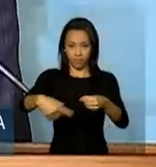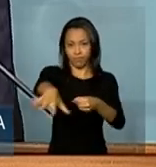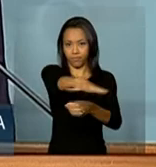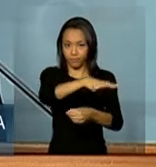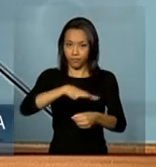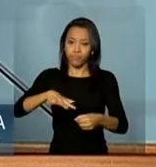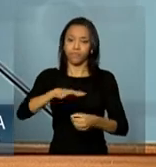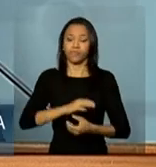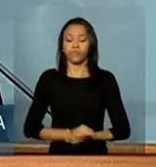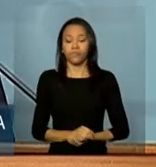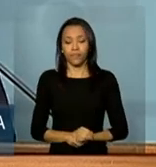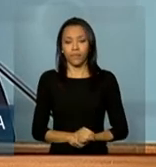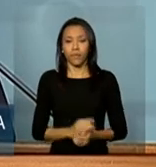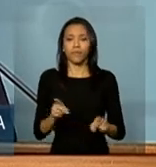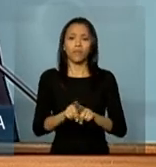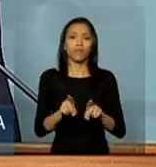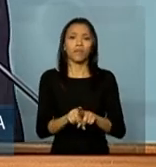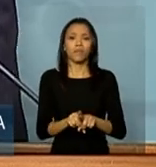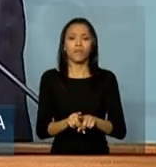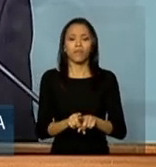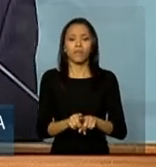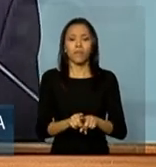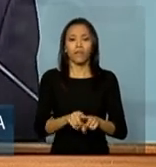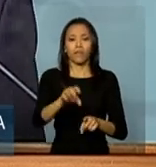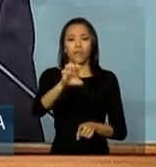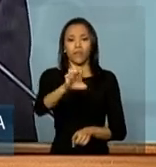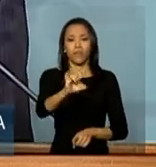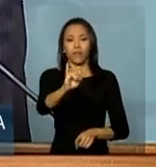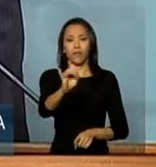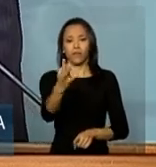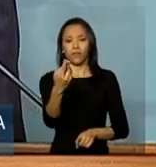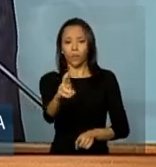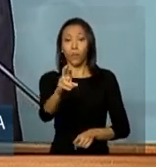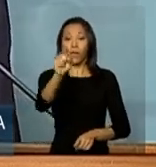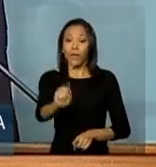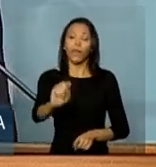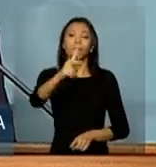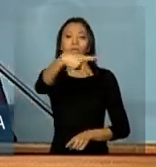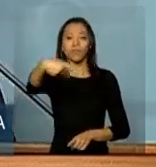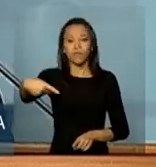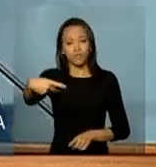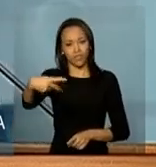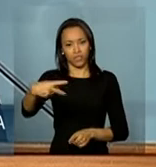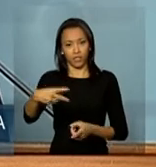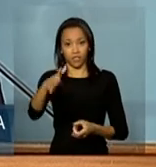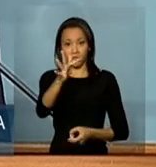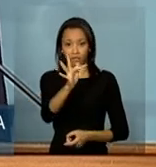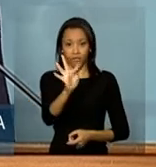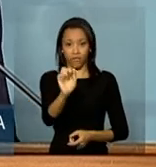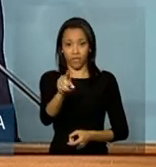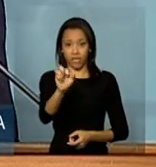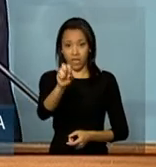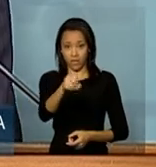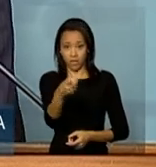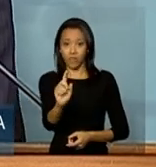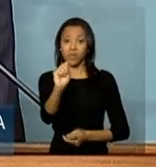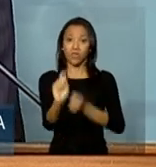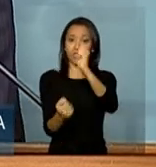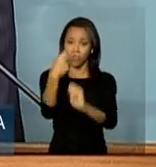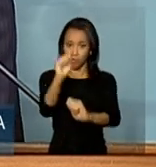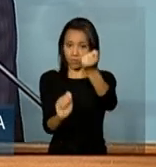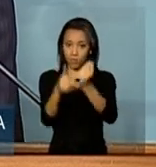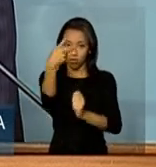o senhor Heitor Miller, presidente da Federação das Indústrias do Estado do Rio Grande do Sul,